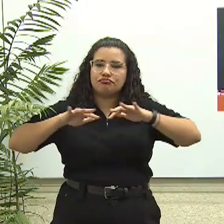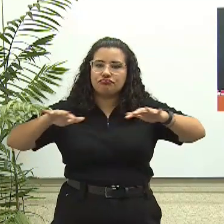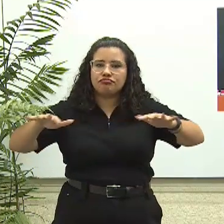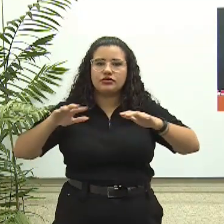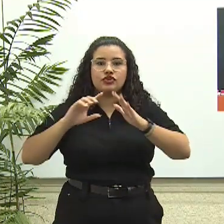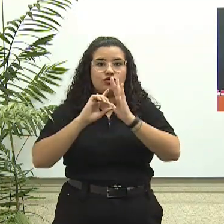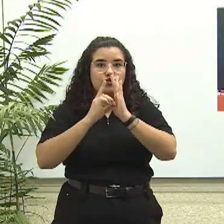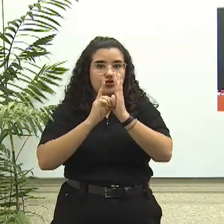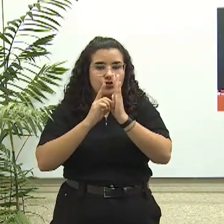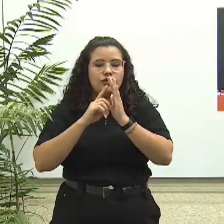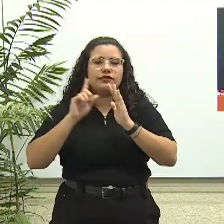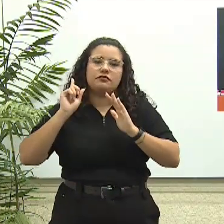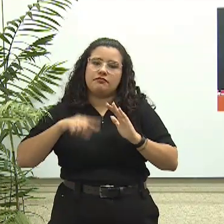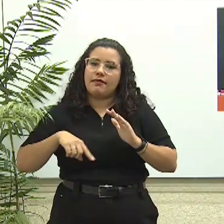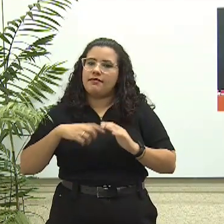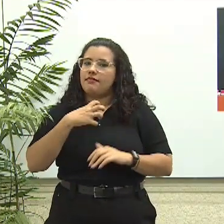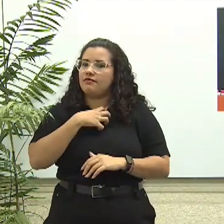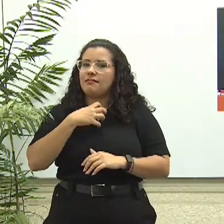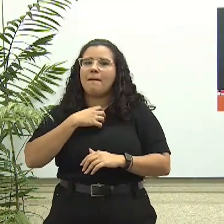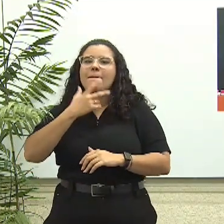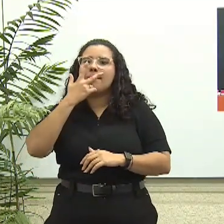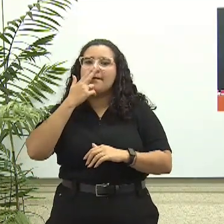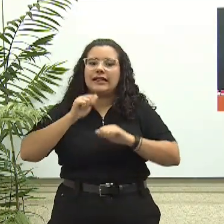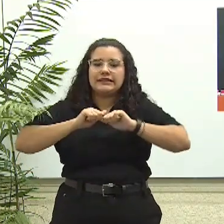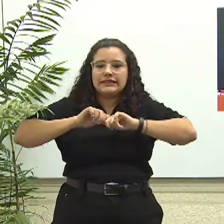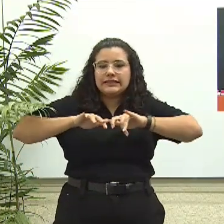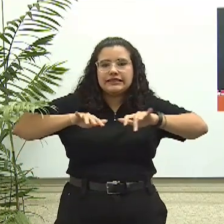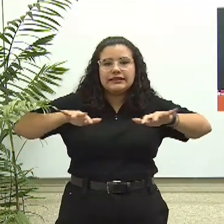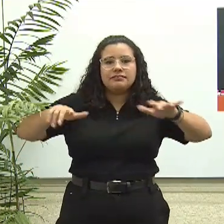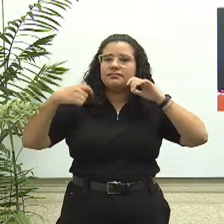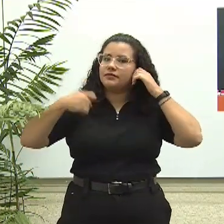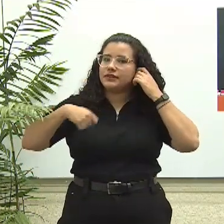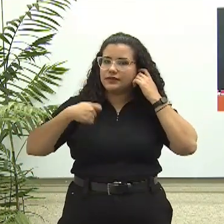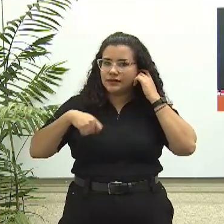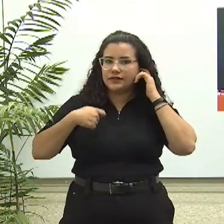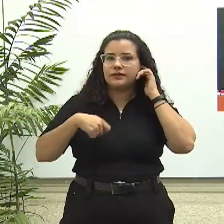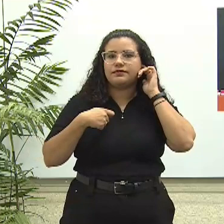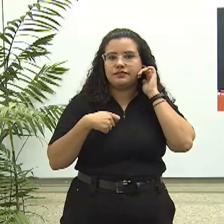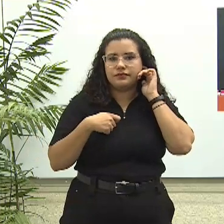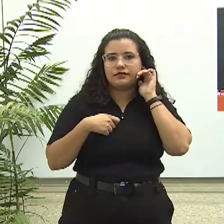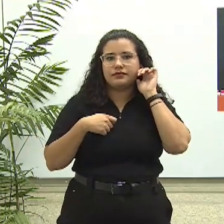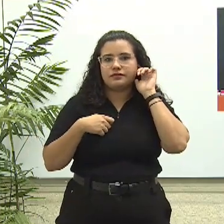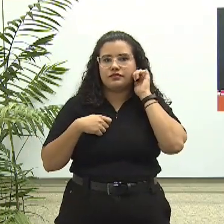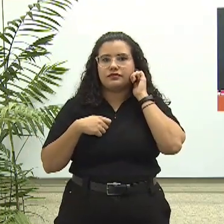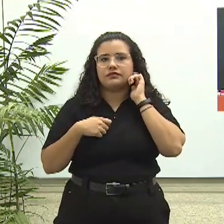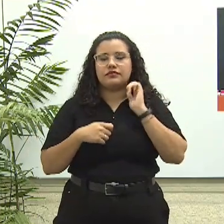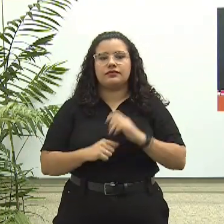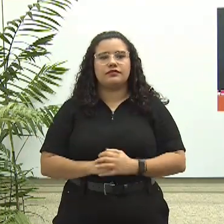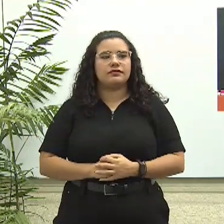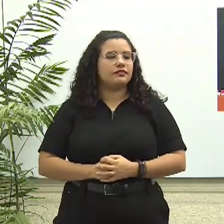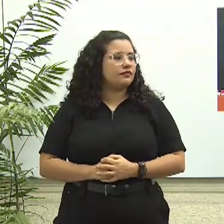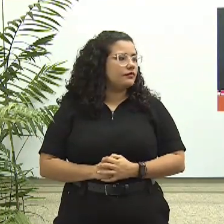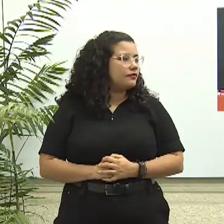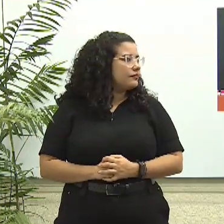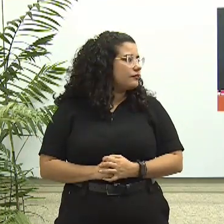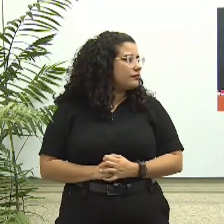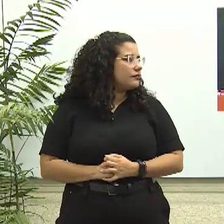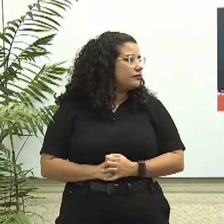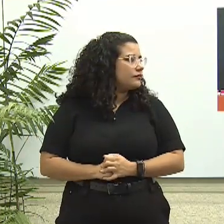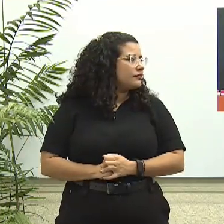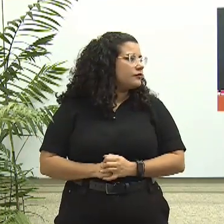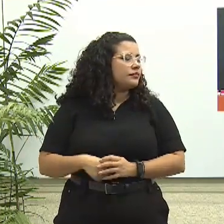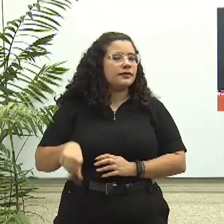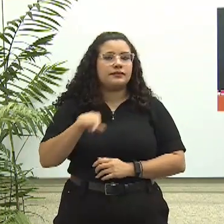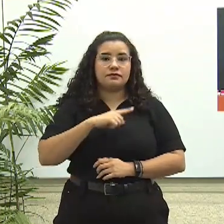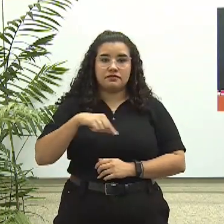de exploração de minérios né como o davon falou lá no lago kivo na fronteira Ruanda Ruanda com Congo nós temos a